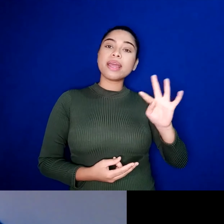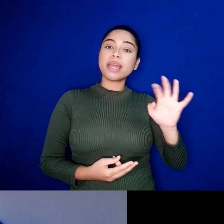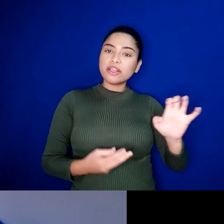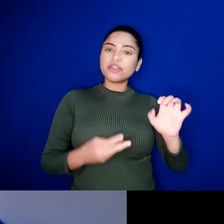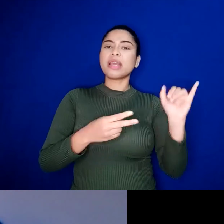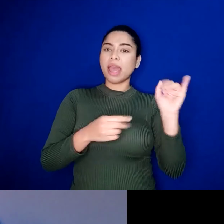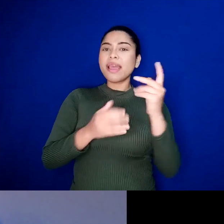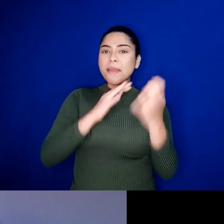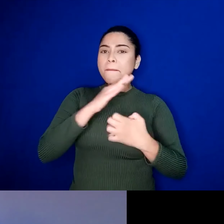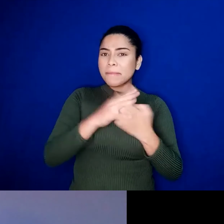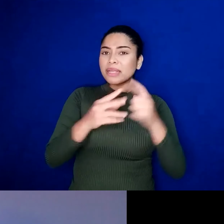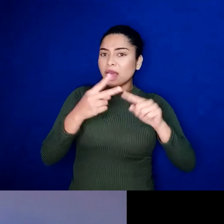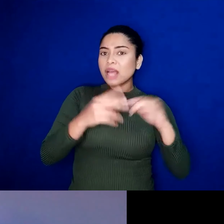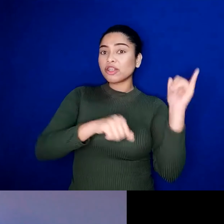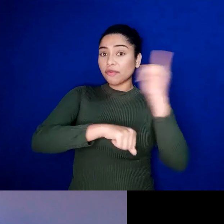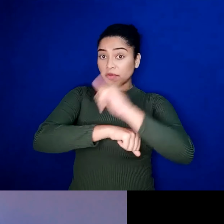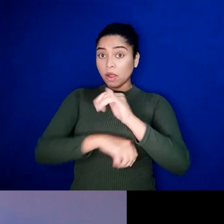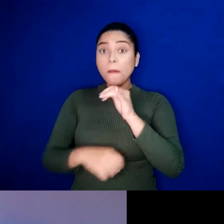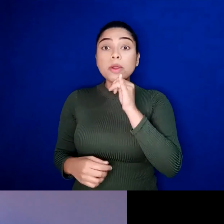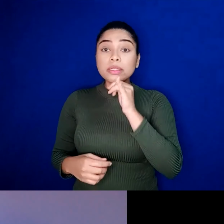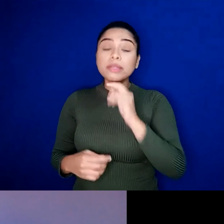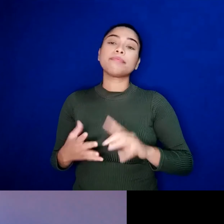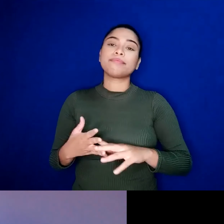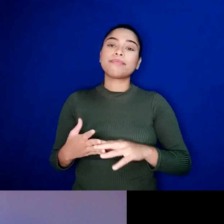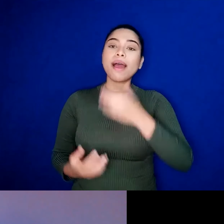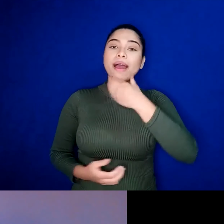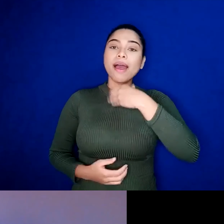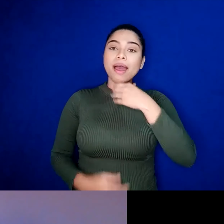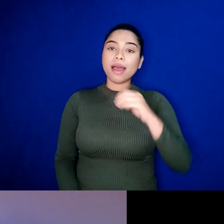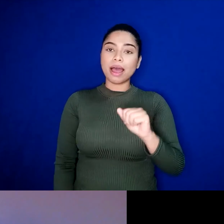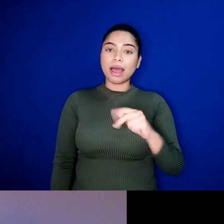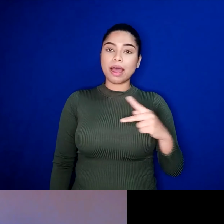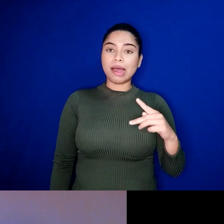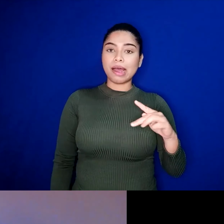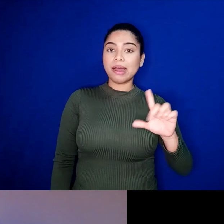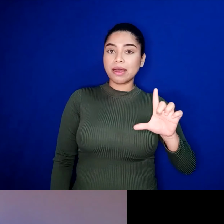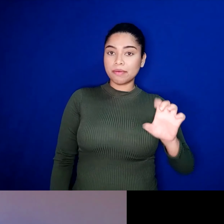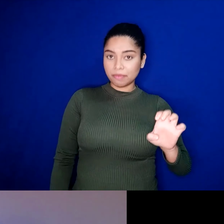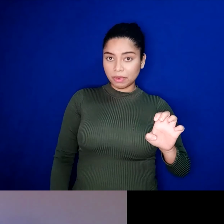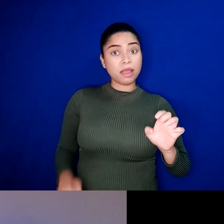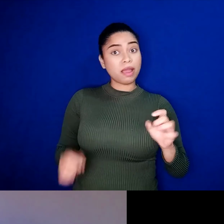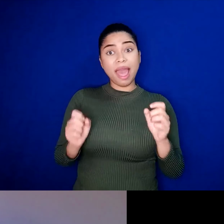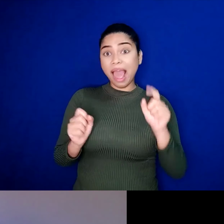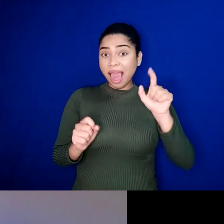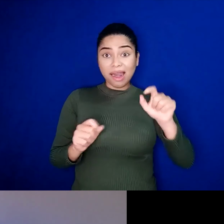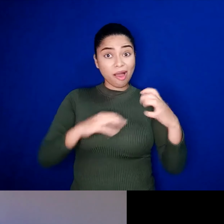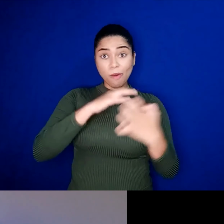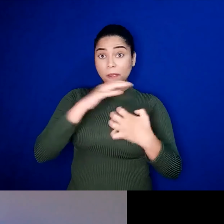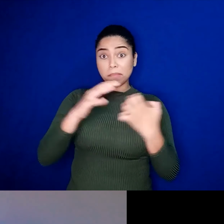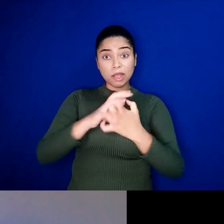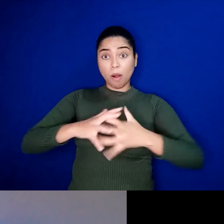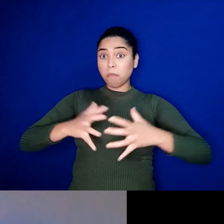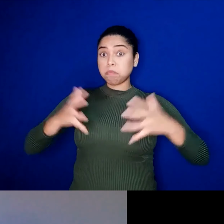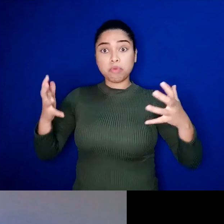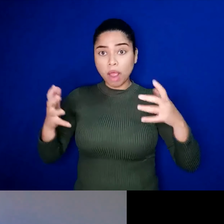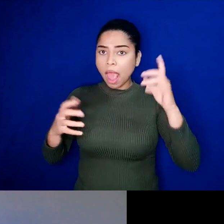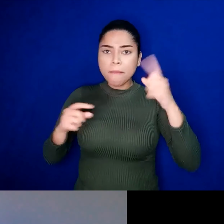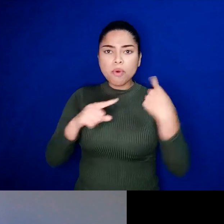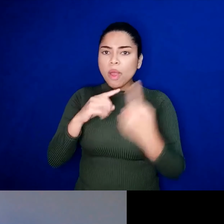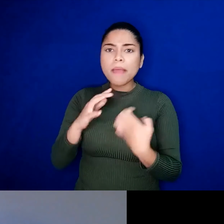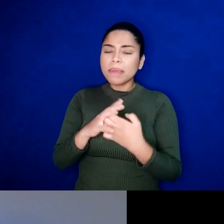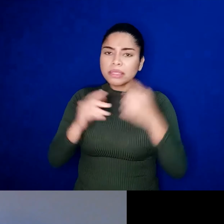outro nicho ou música a Apple a Apple ela é o que é porque ela vende para todas as pessoas Eu rezei por que eu falei do celular da pessoa